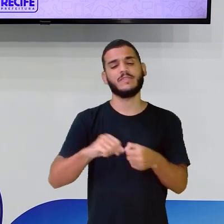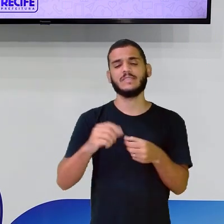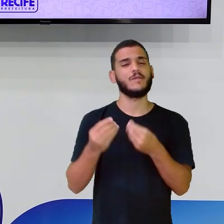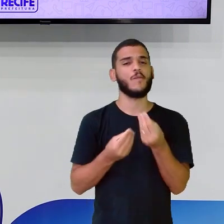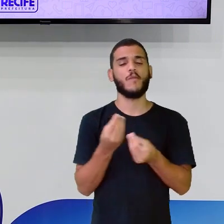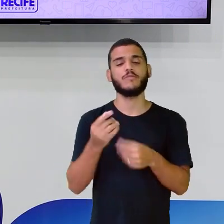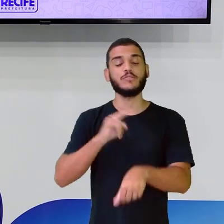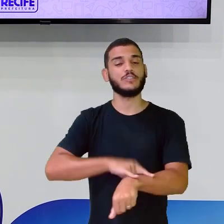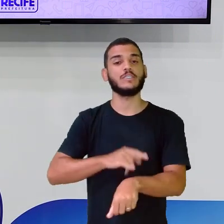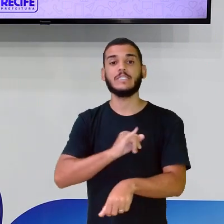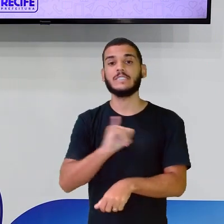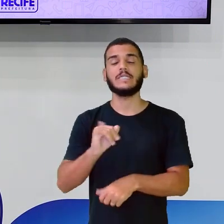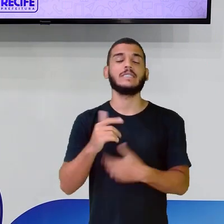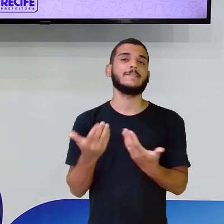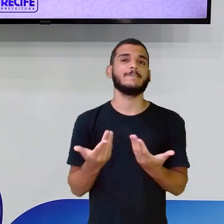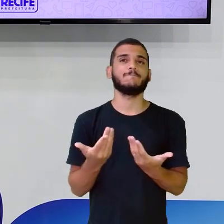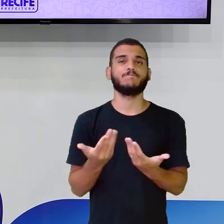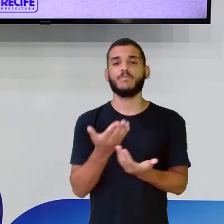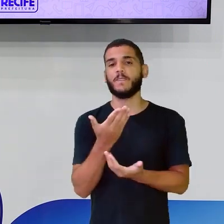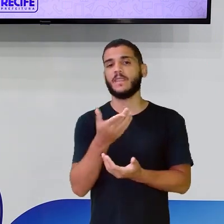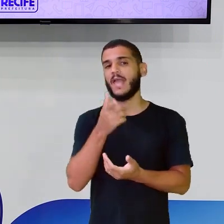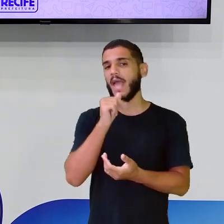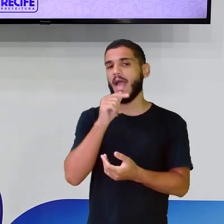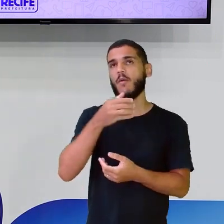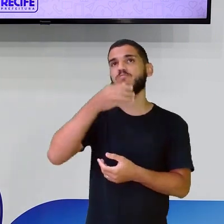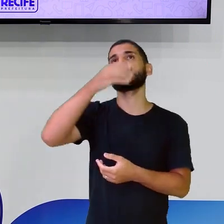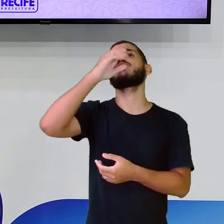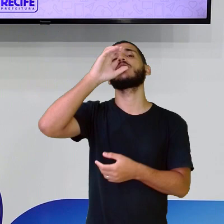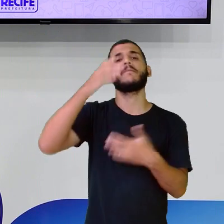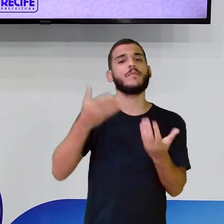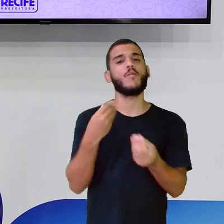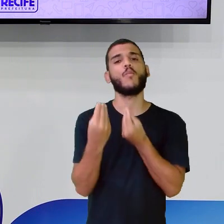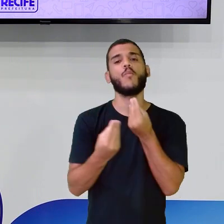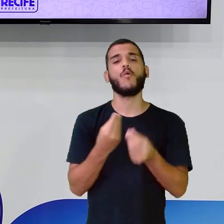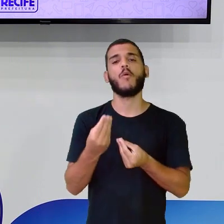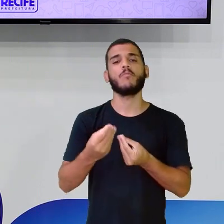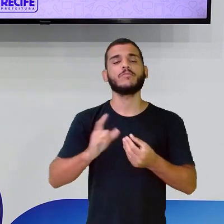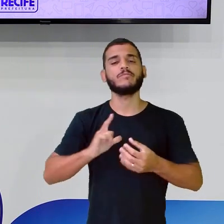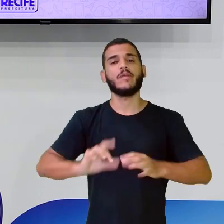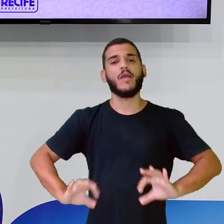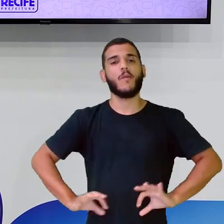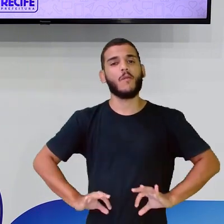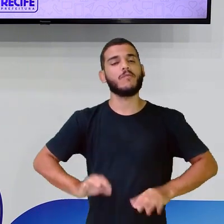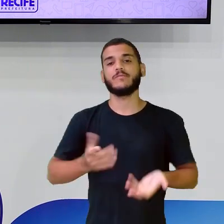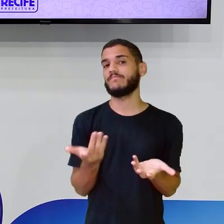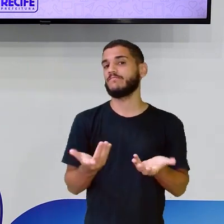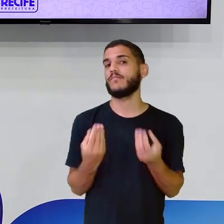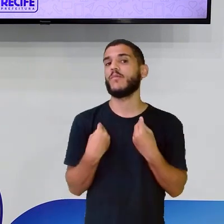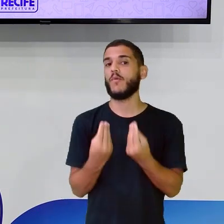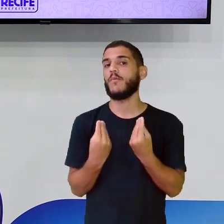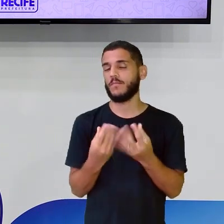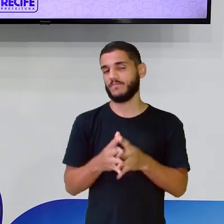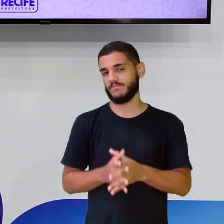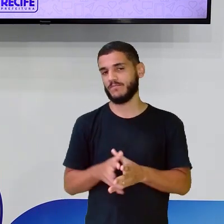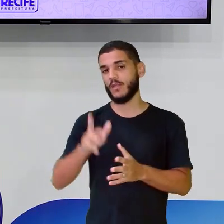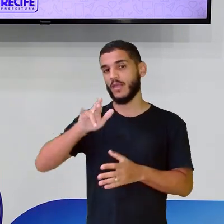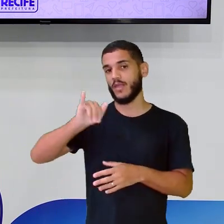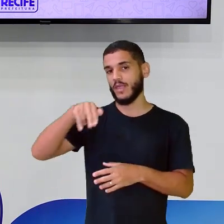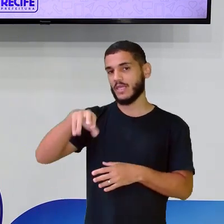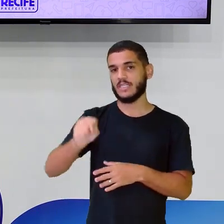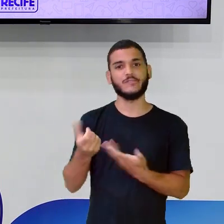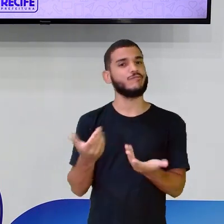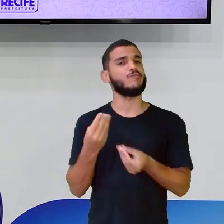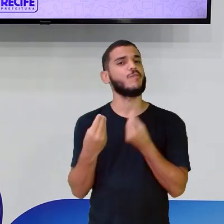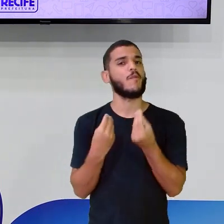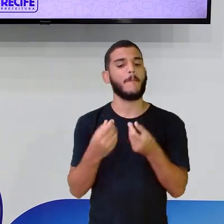xixi se não consome água? Como é que os nossos rins vão trabalhar? Pois é, a gente precisa da água para